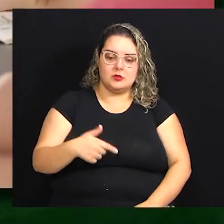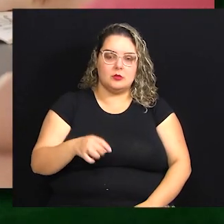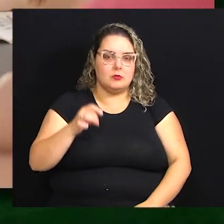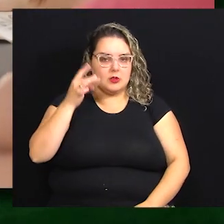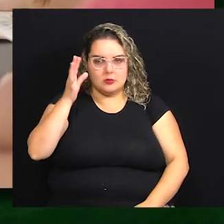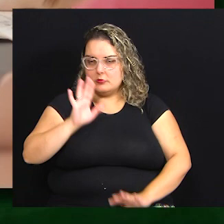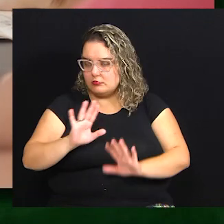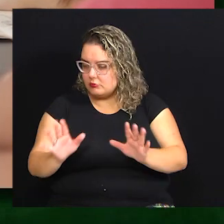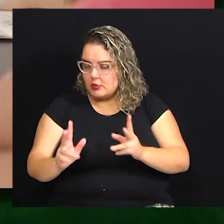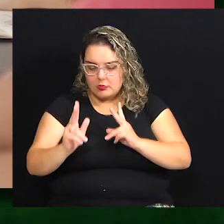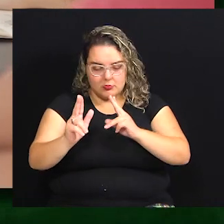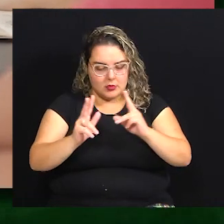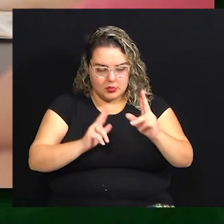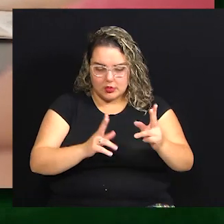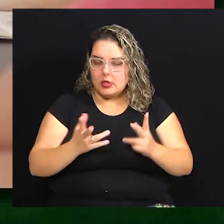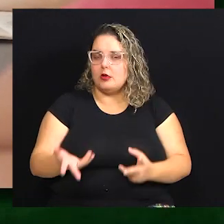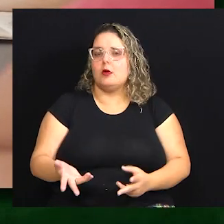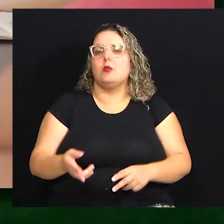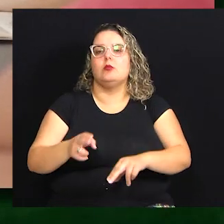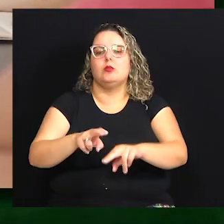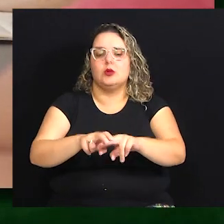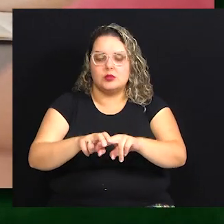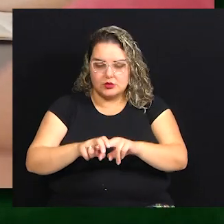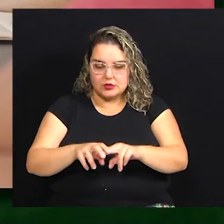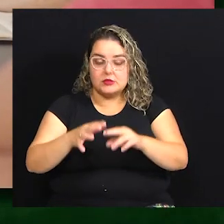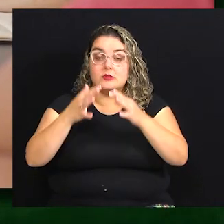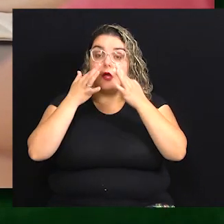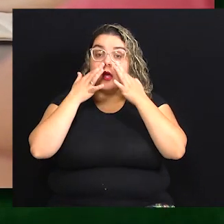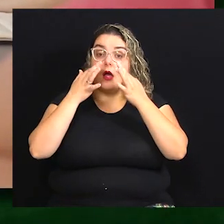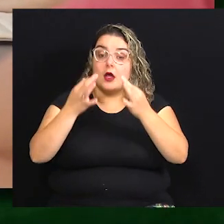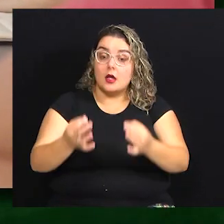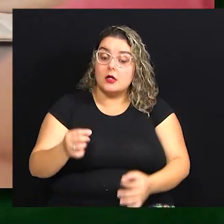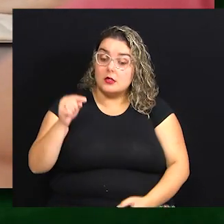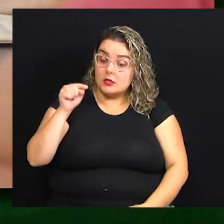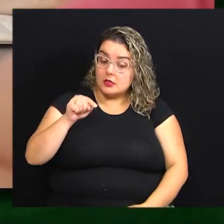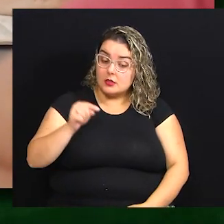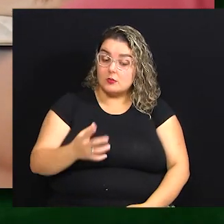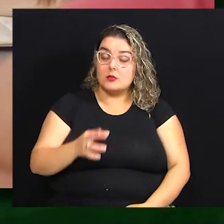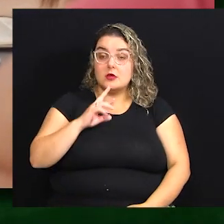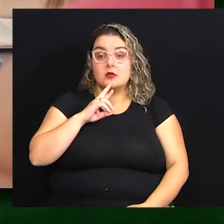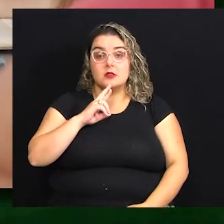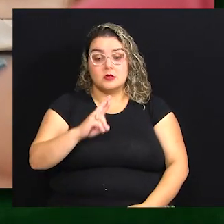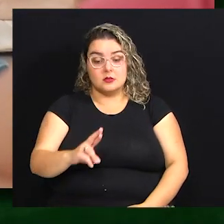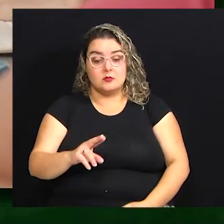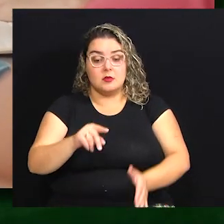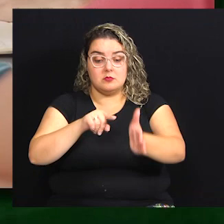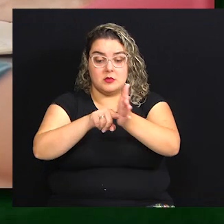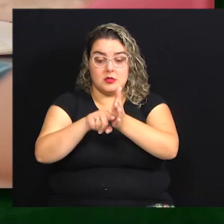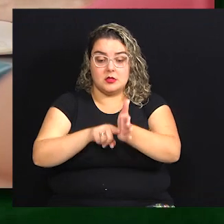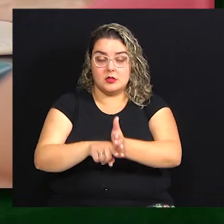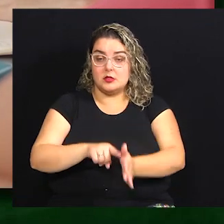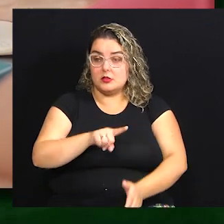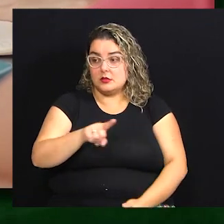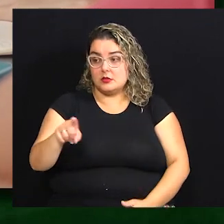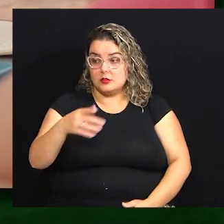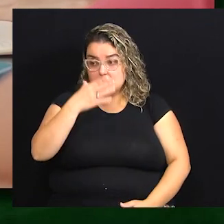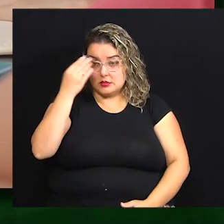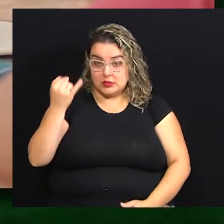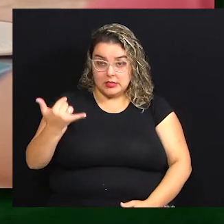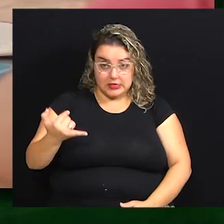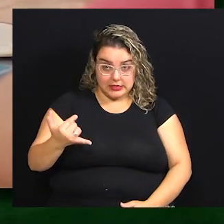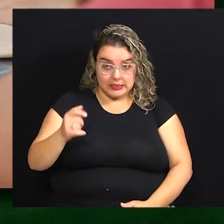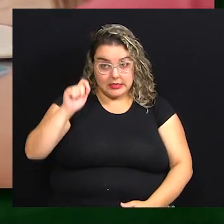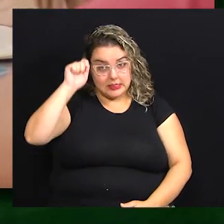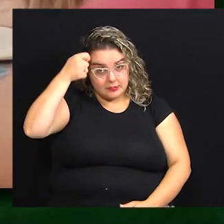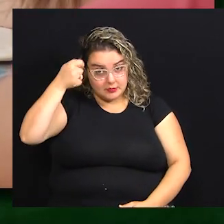fácil. Vale o mesmo tanto. Então, portanto, fiquem atentos aí para responder as questões, não esqueça de usar caneta preta